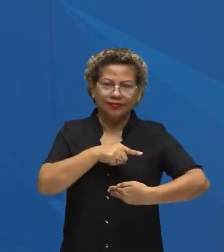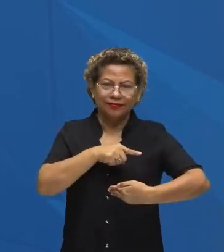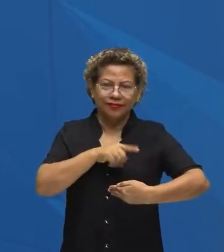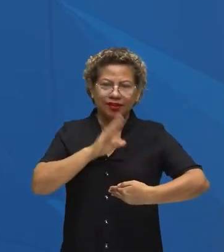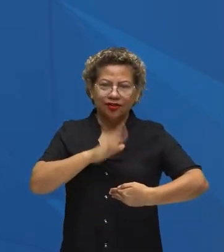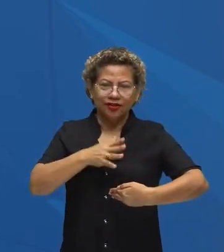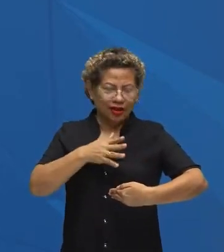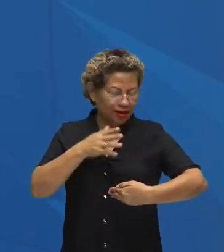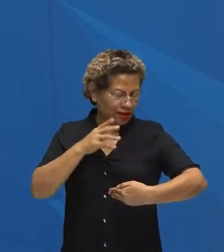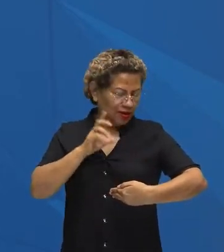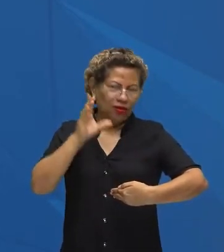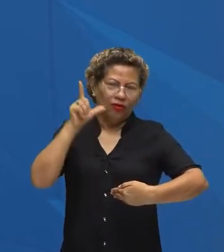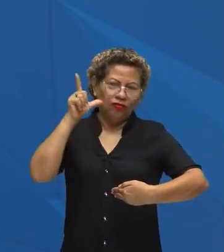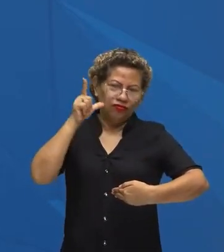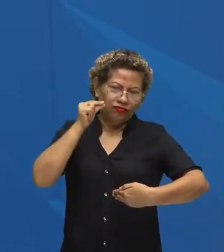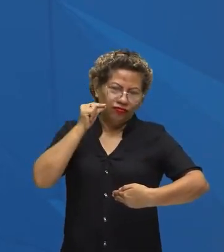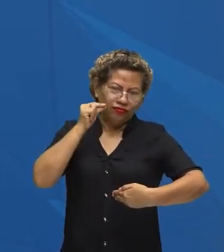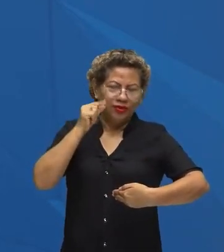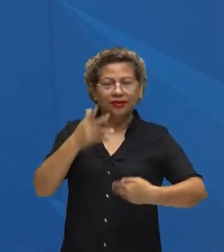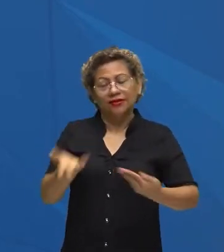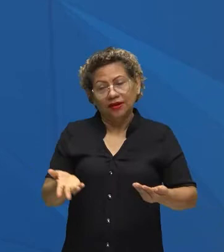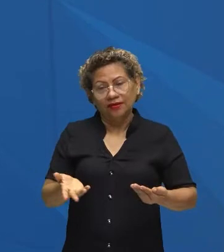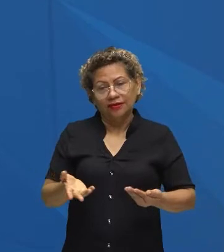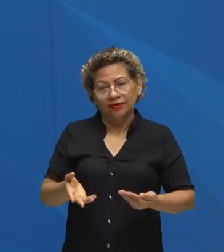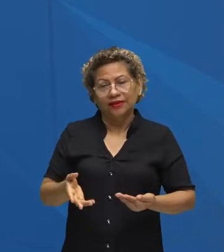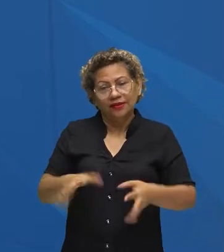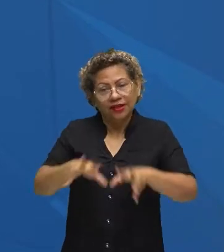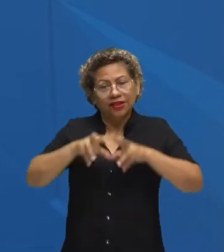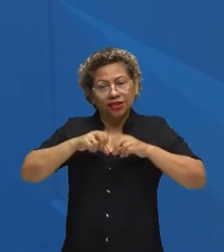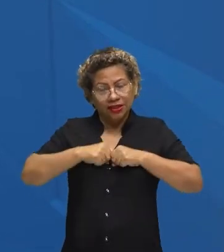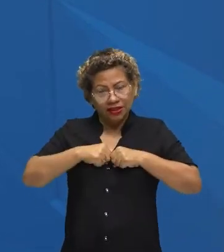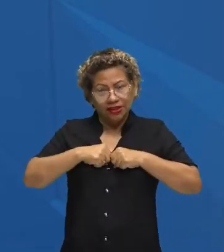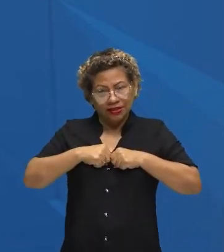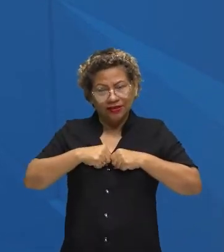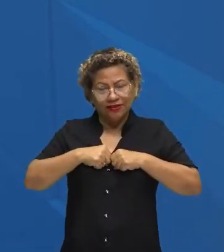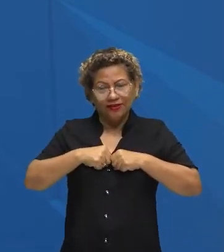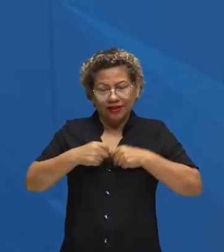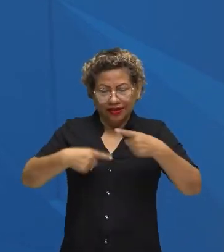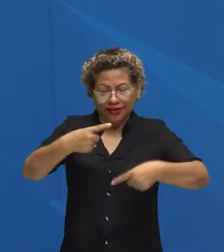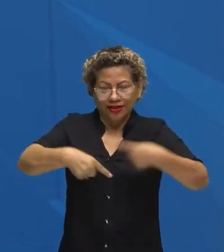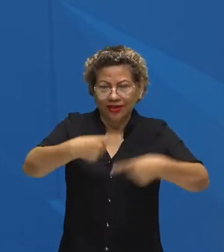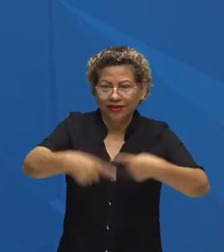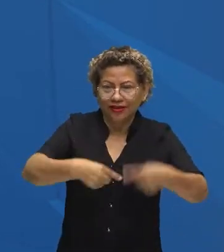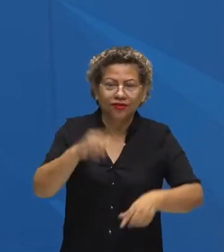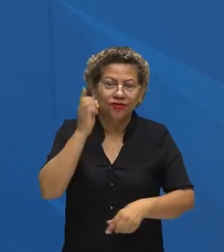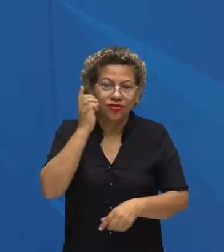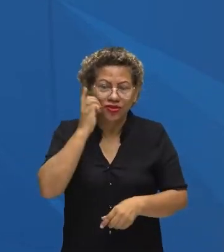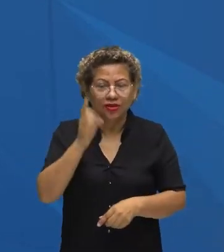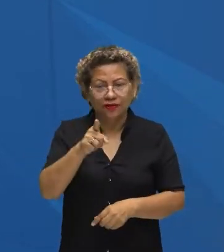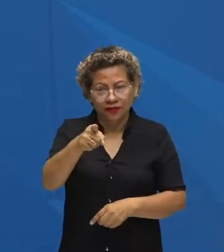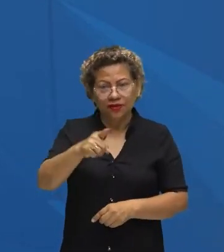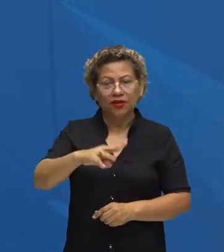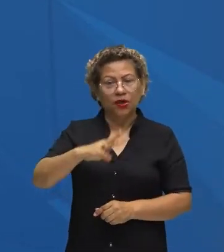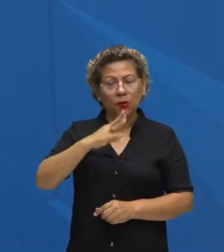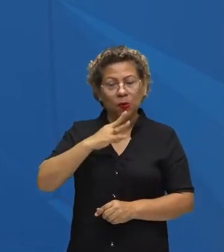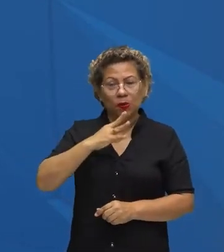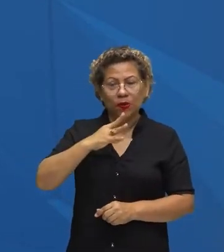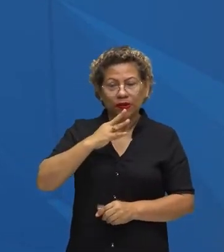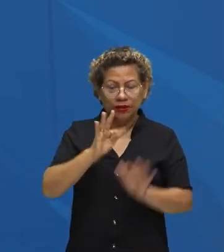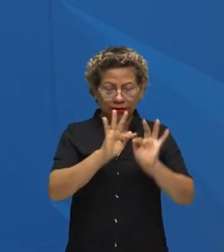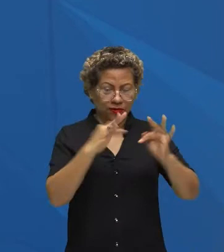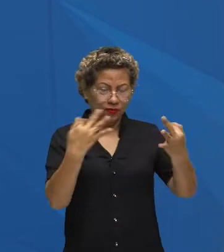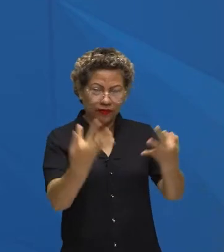aí ao longo de gerações. E com certeza você que conhece ou tem alguém próximo ali da sua família ou da